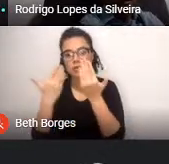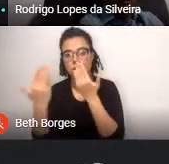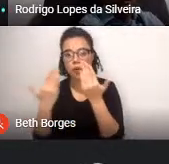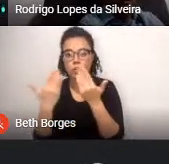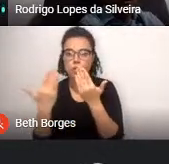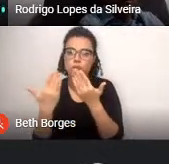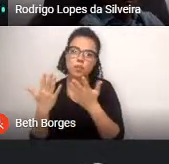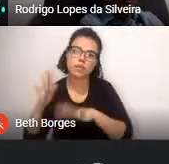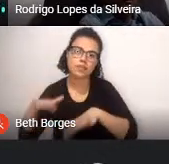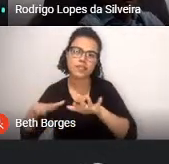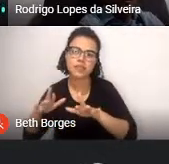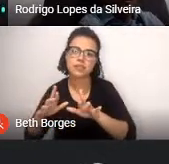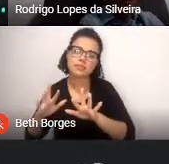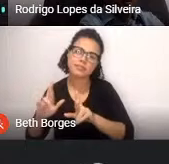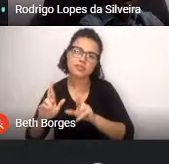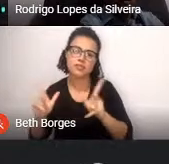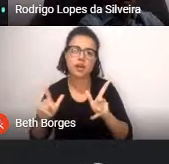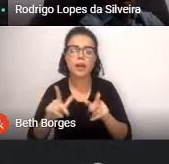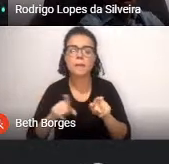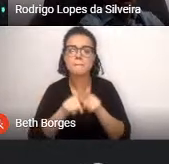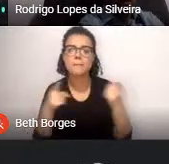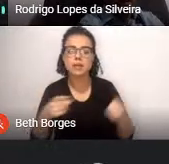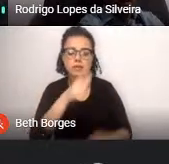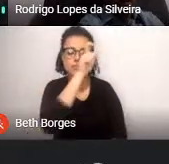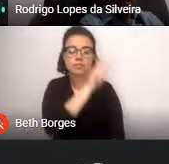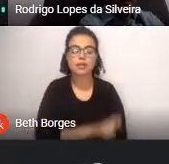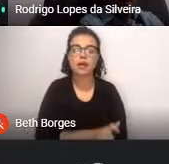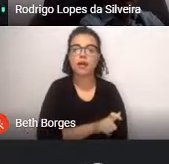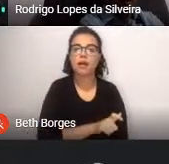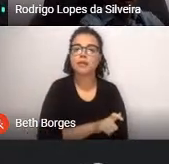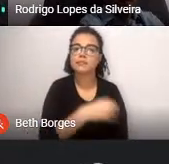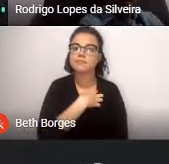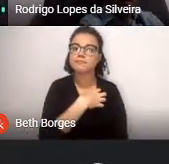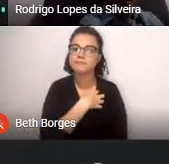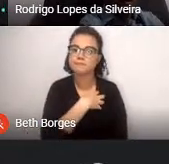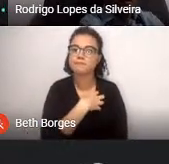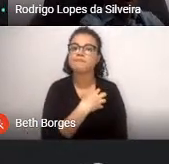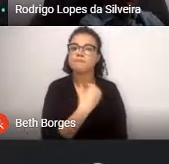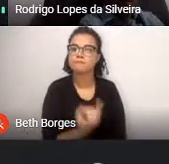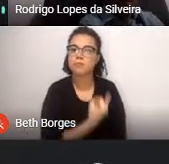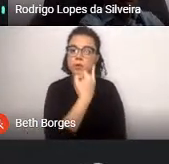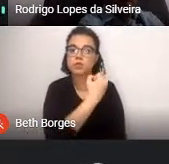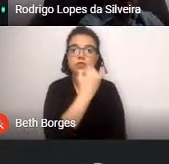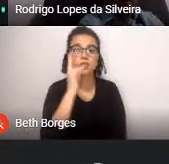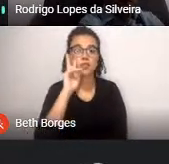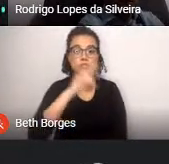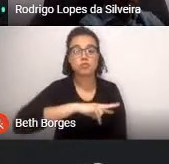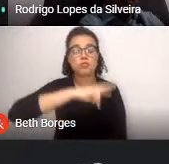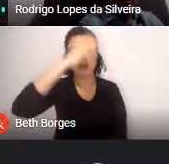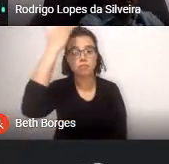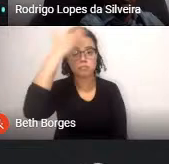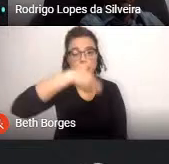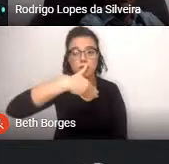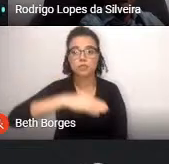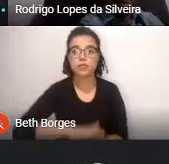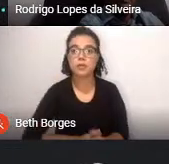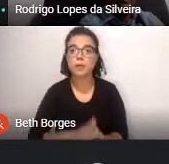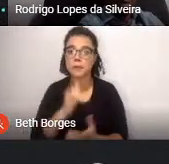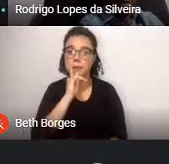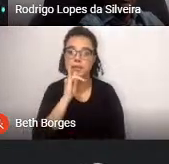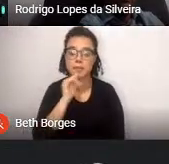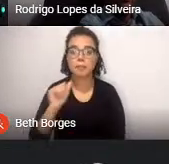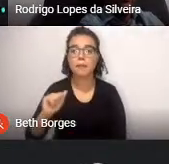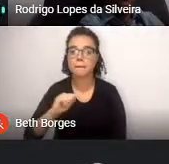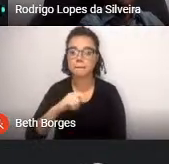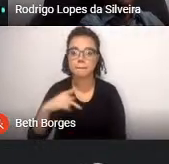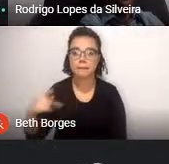acompanhando, vê que é uma evidência científica, porque esses aparelhos que são utilizados, eles passam por avaliações. Eu, por exemplo, eu utilizo um